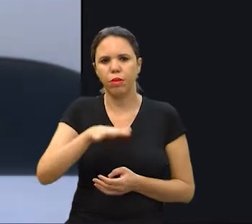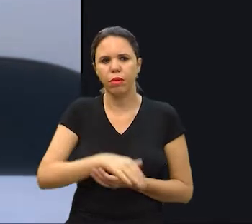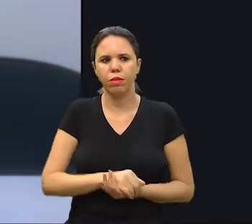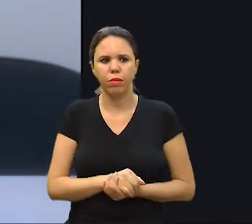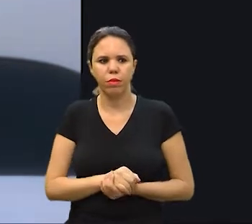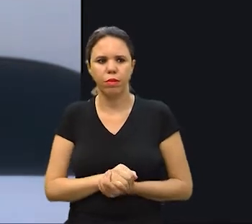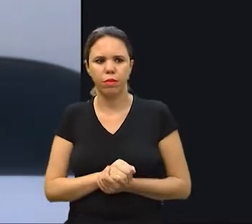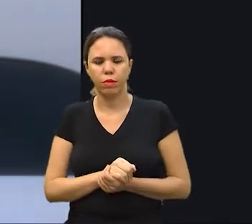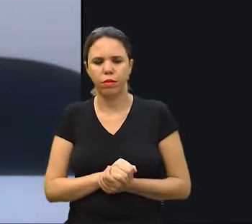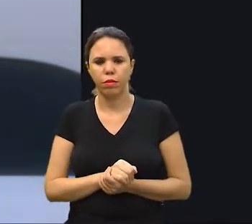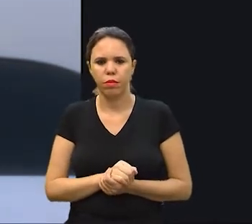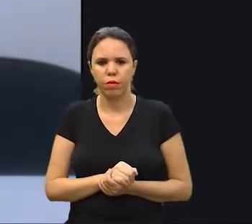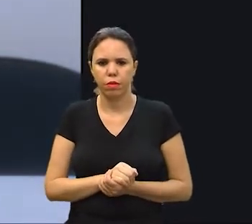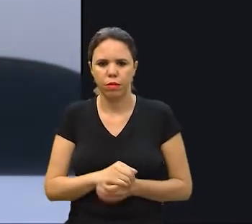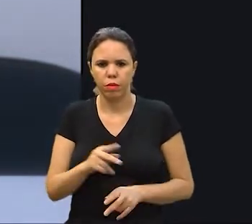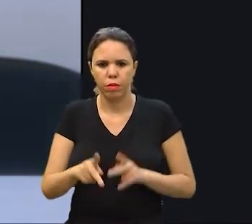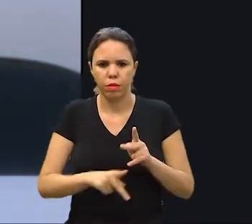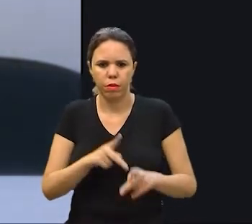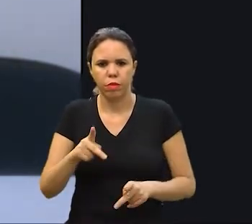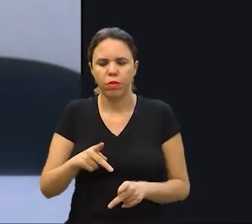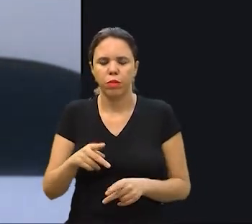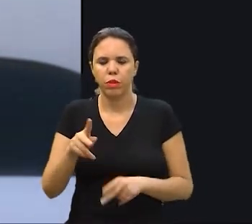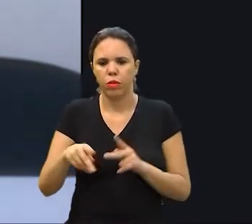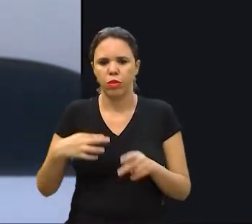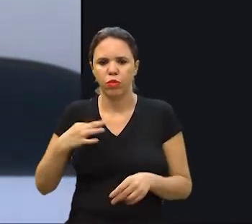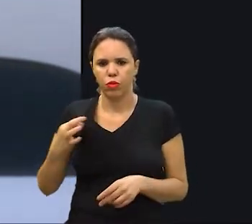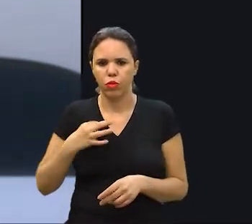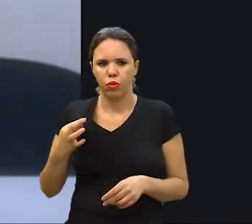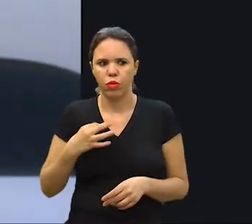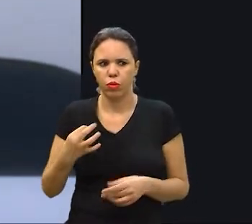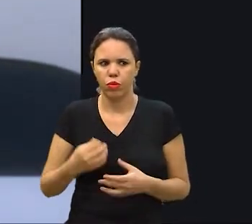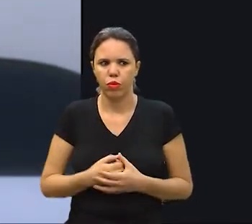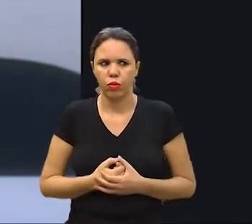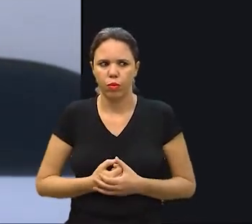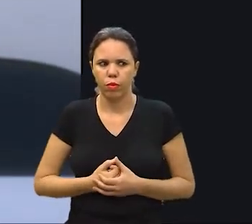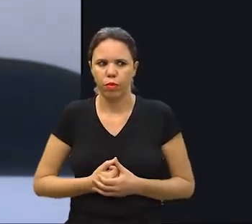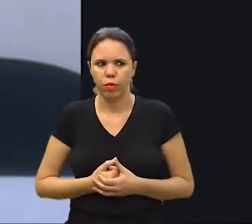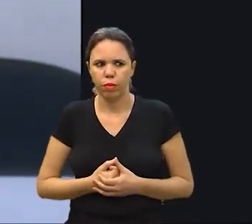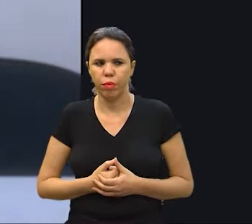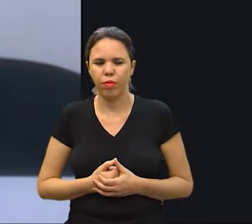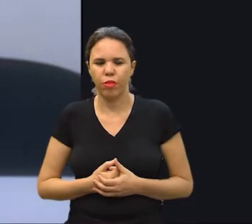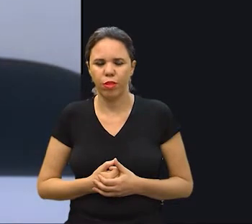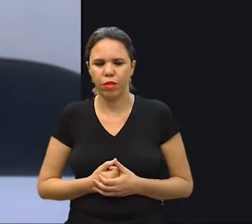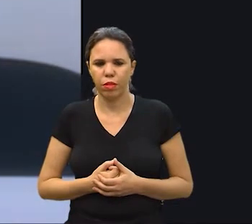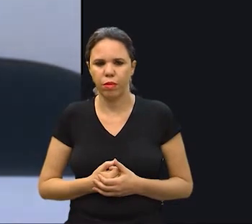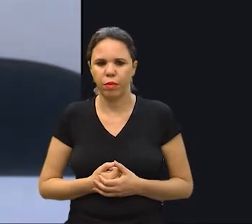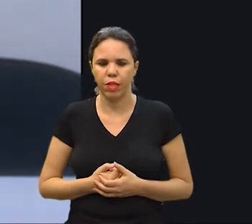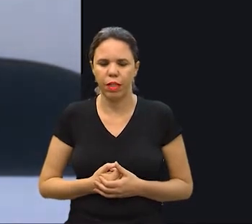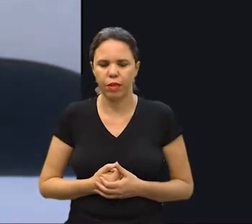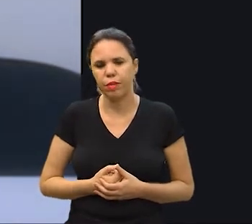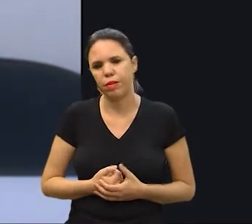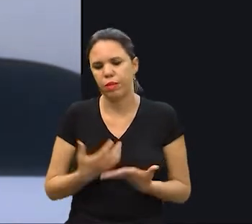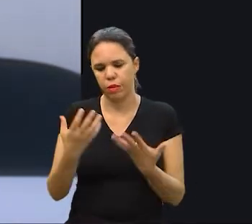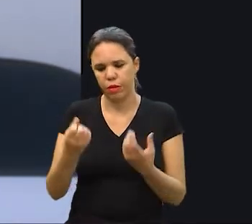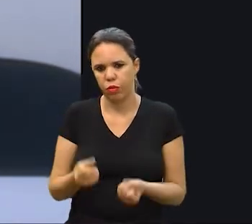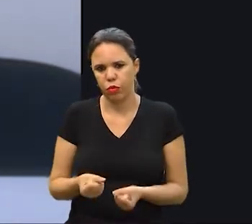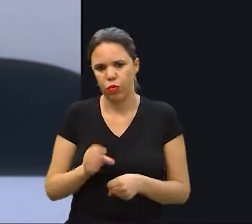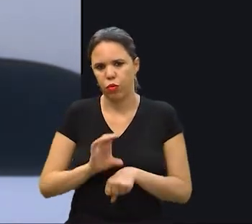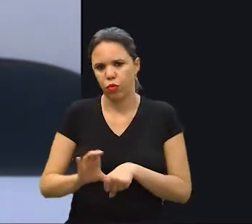prefeitura e voluntários que irão receber, né, essa